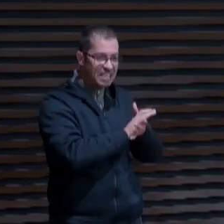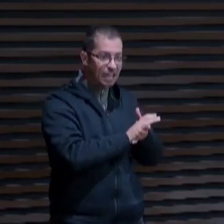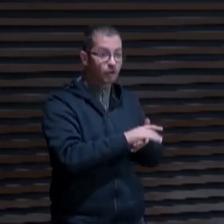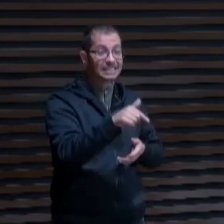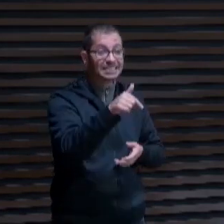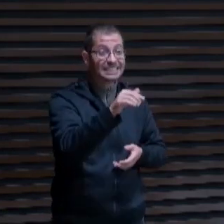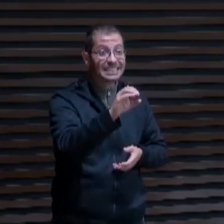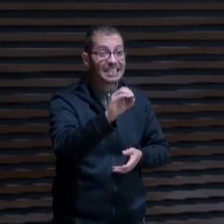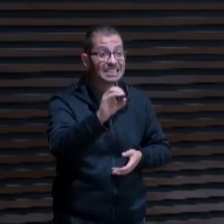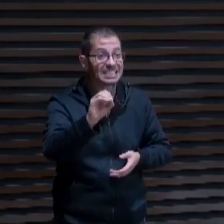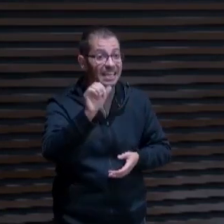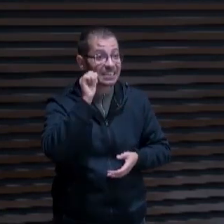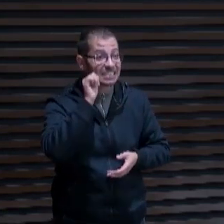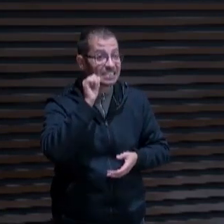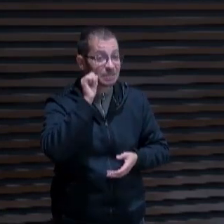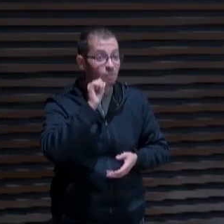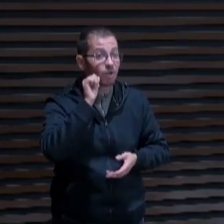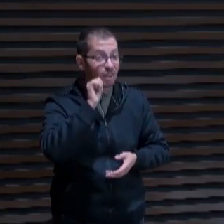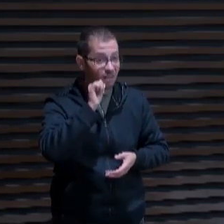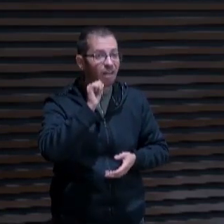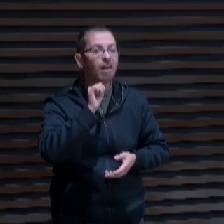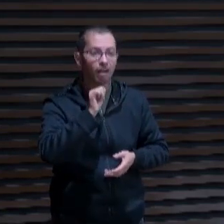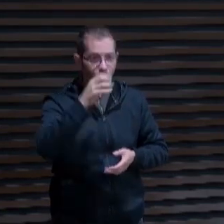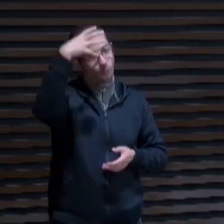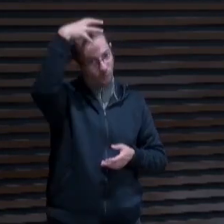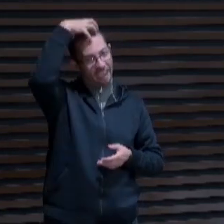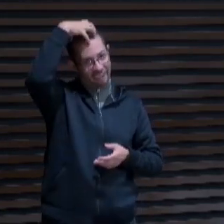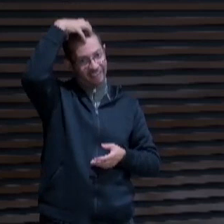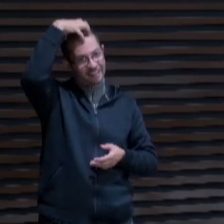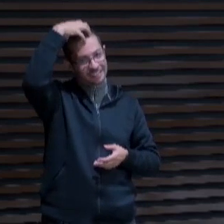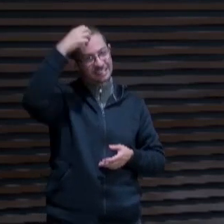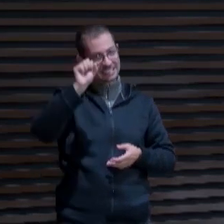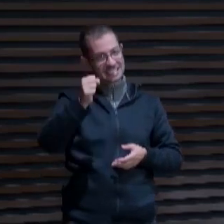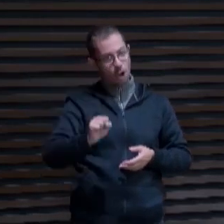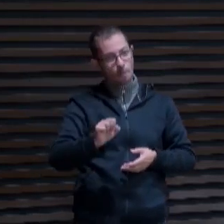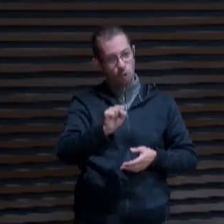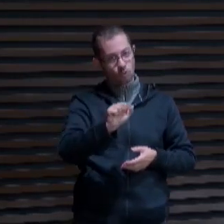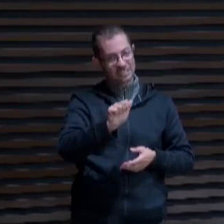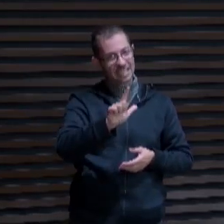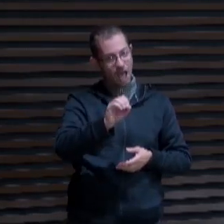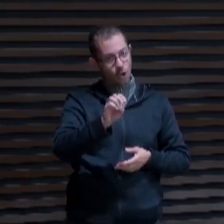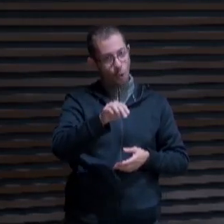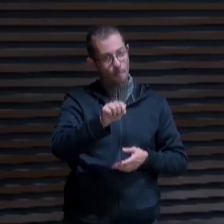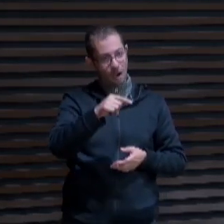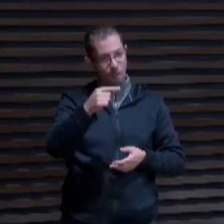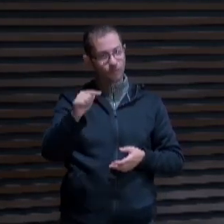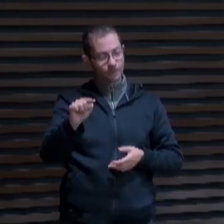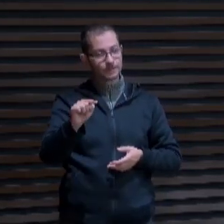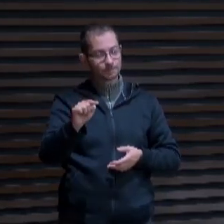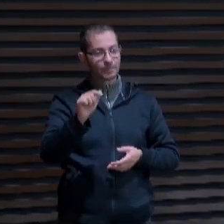vamos ver. Ele sendo já velho, essas mulheres perverteram o coração para seguirem outros deuses. E